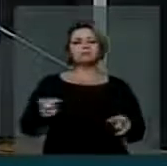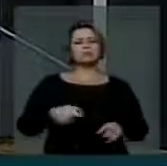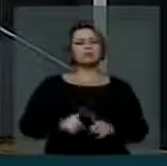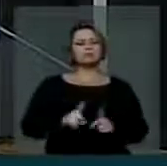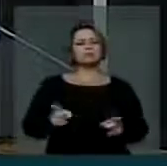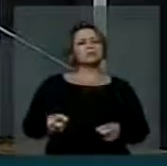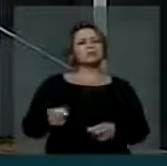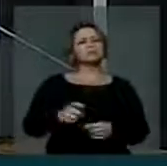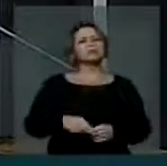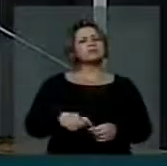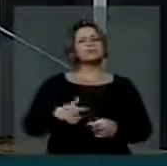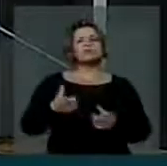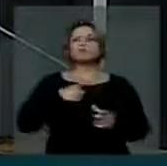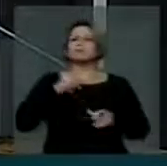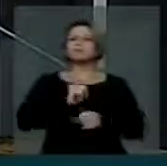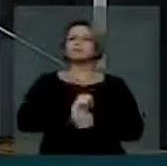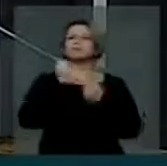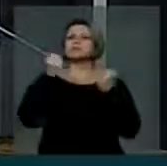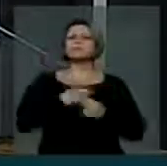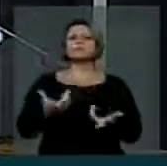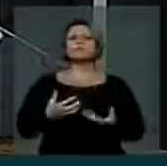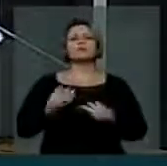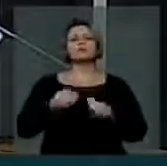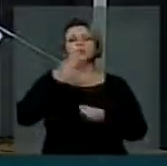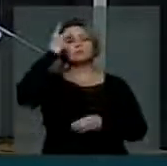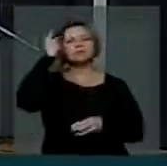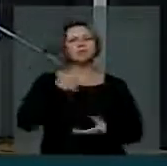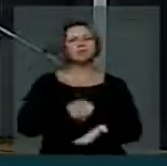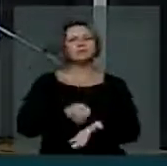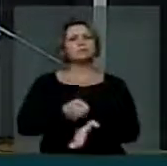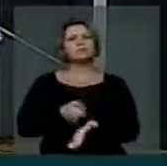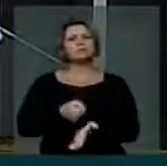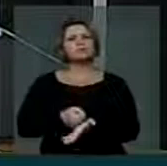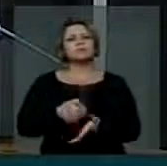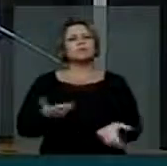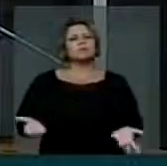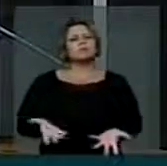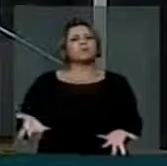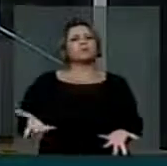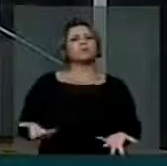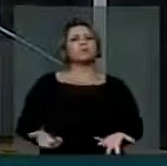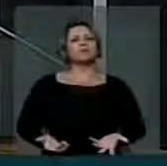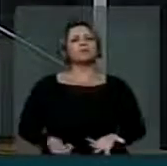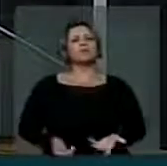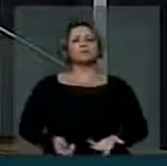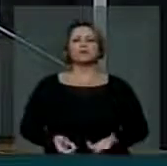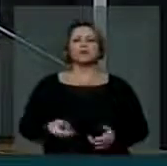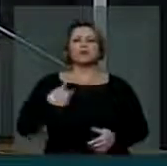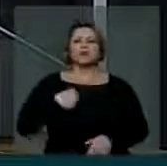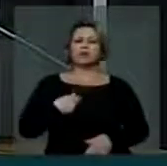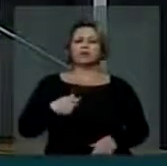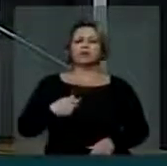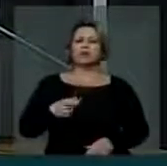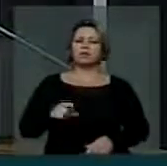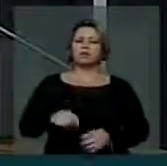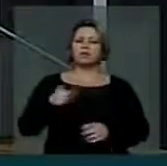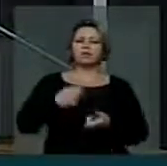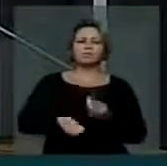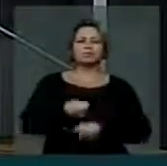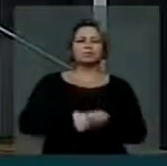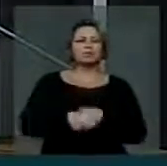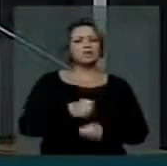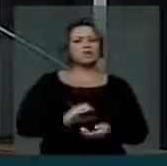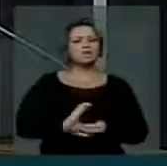há possibilidade de se responder às exigências do momento com o atual